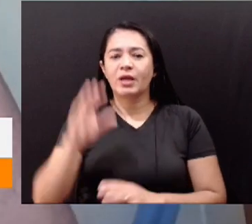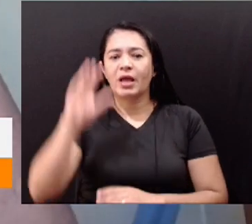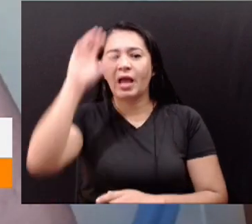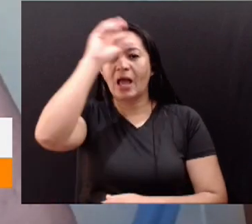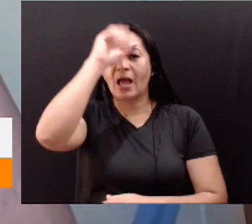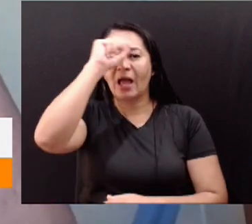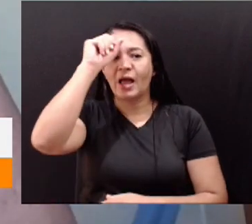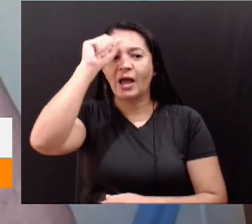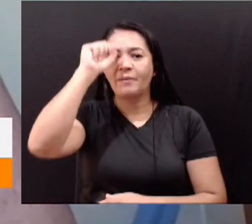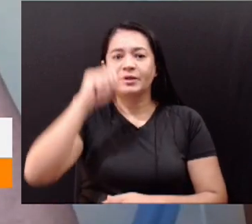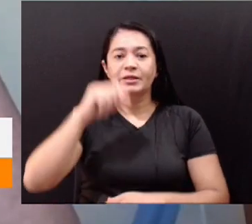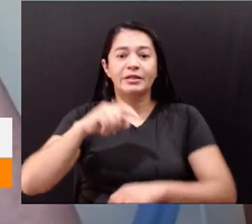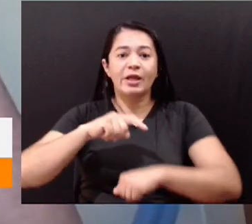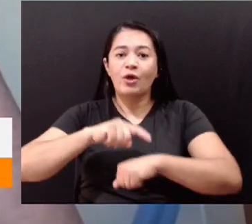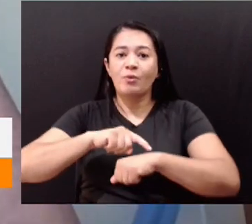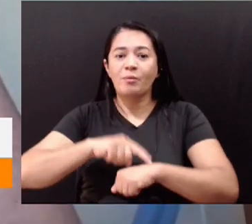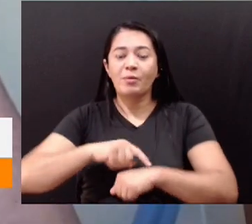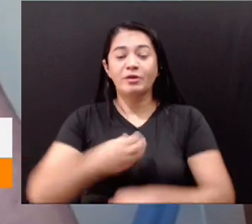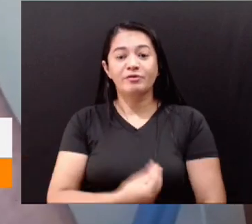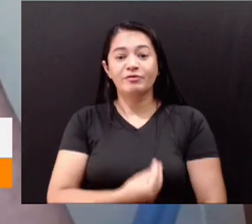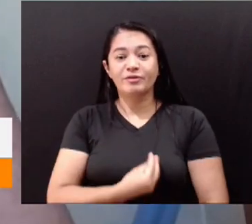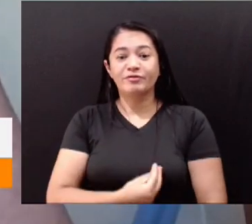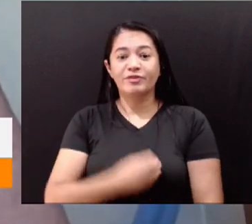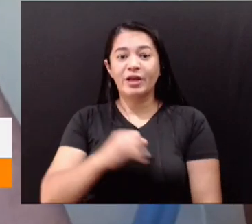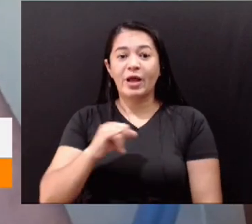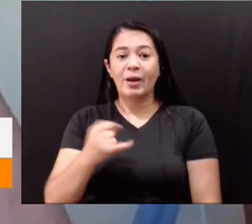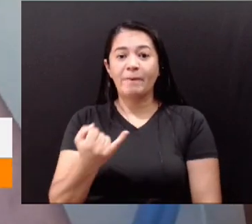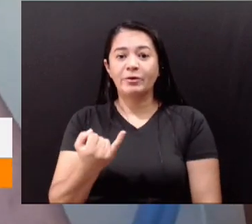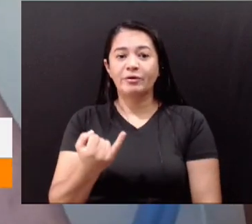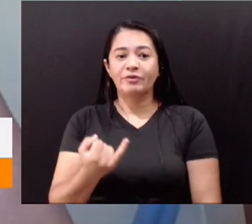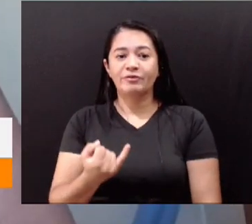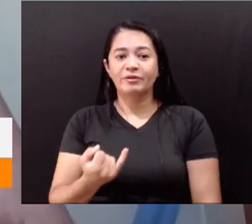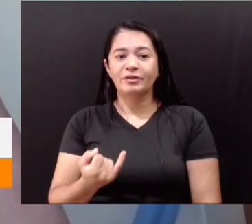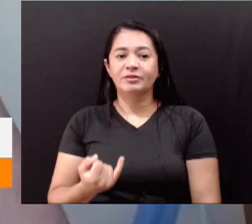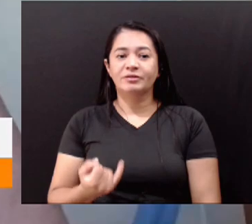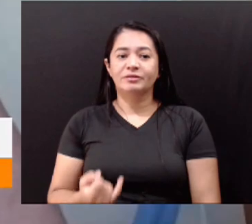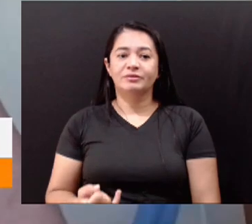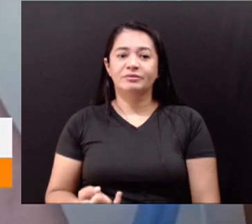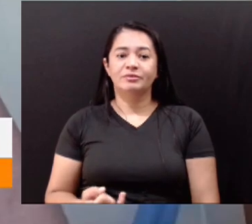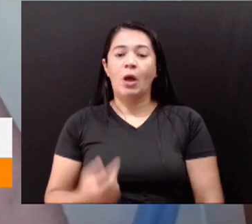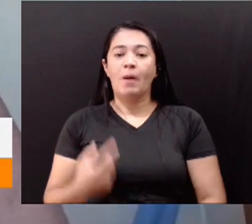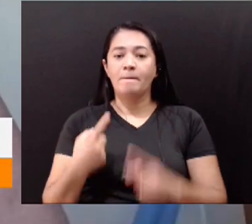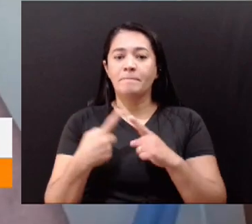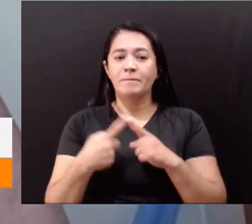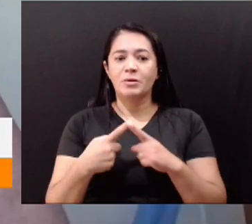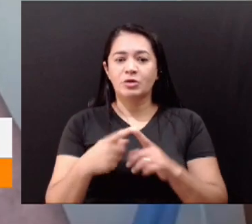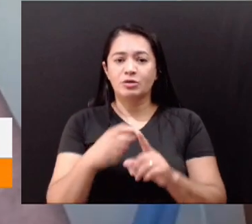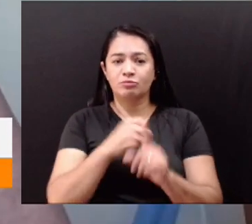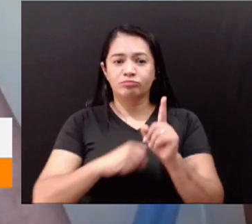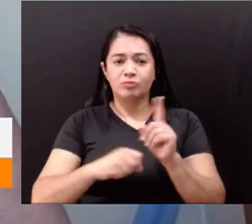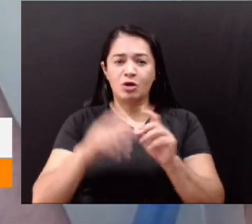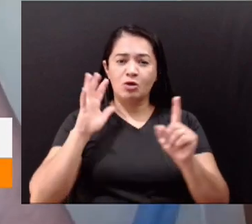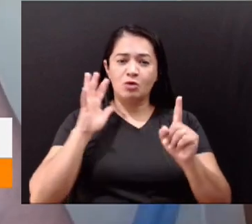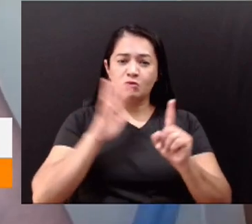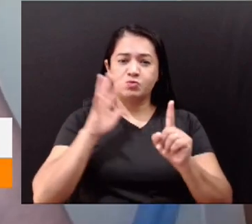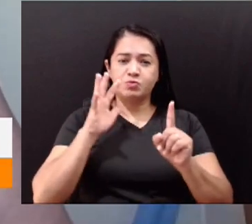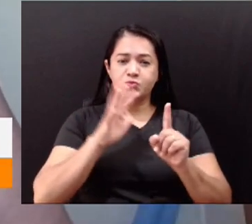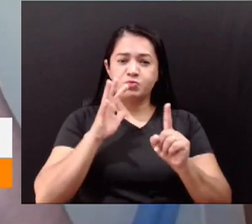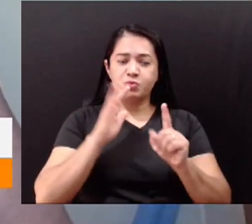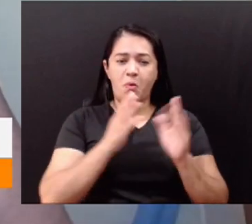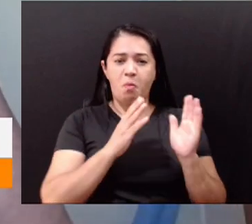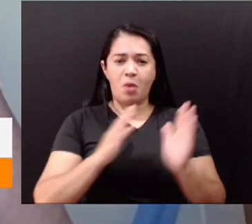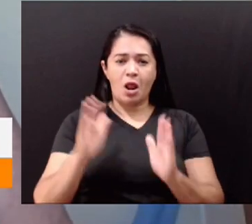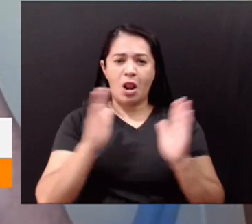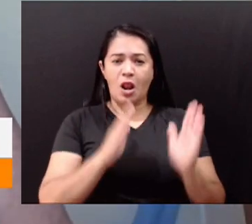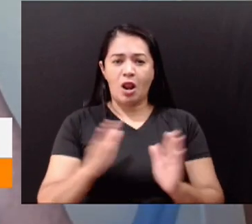momento. Tem uma pressão social de produtividade que deixa as